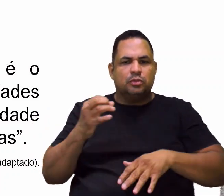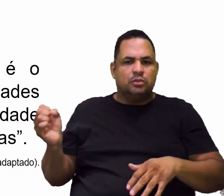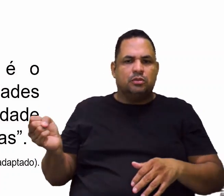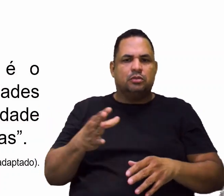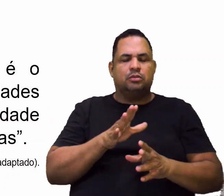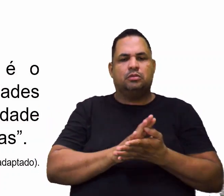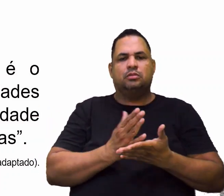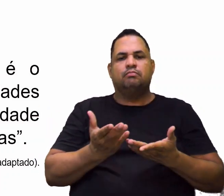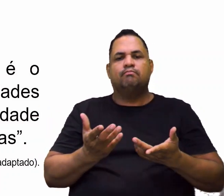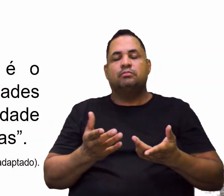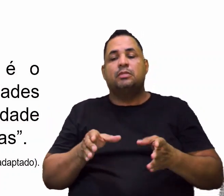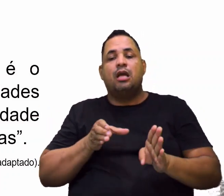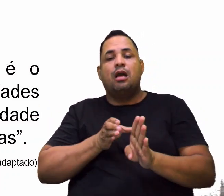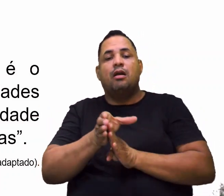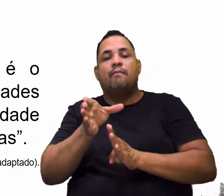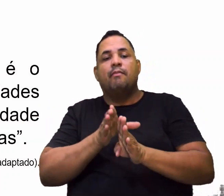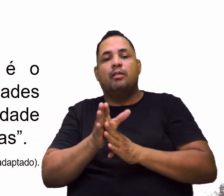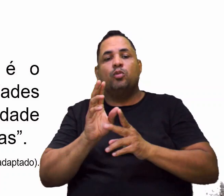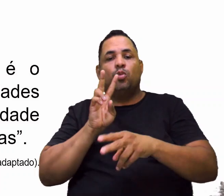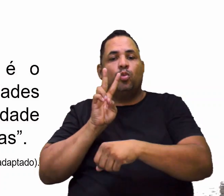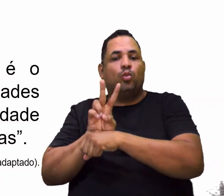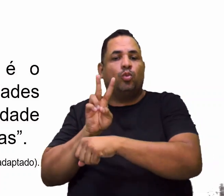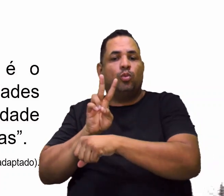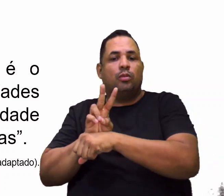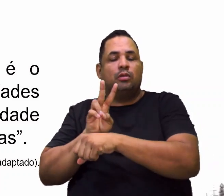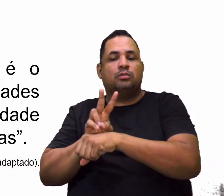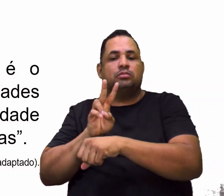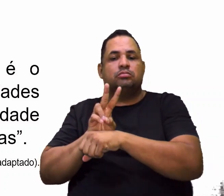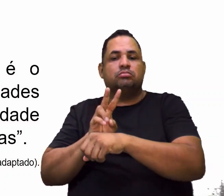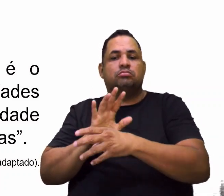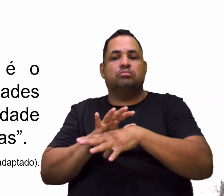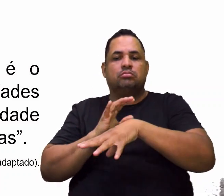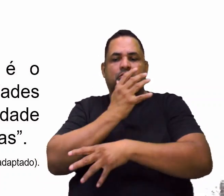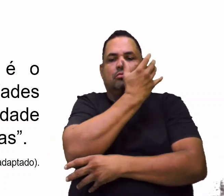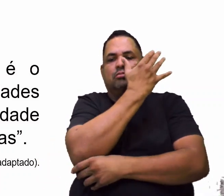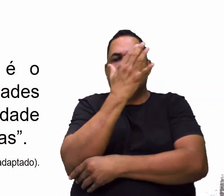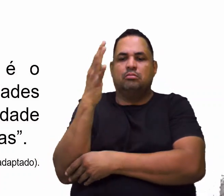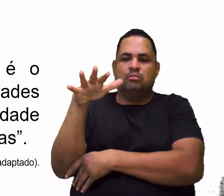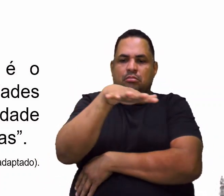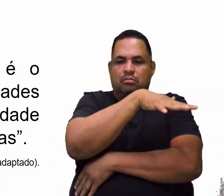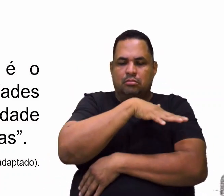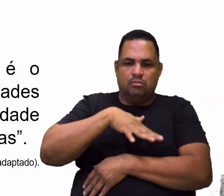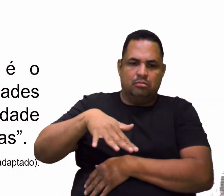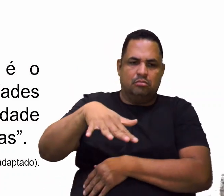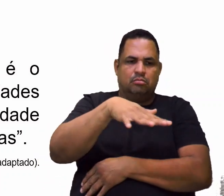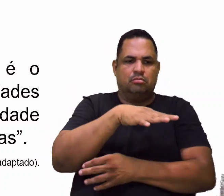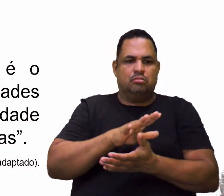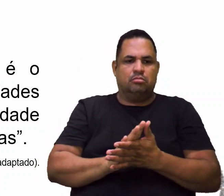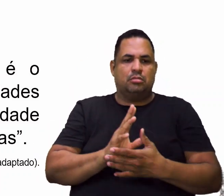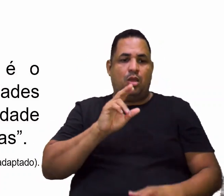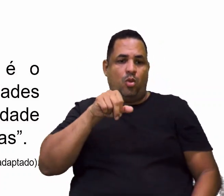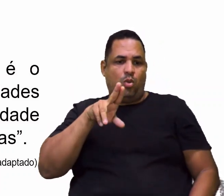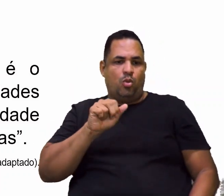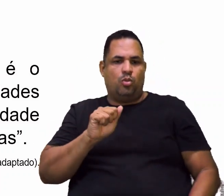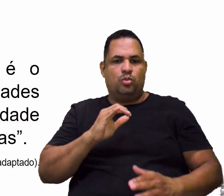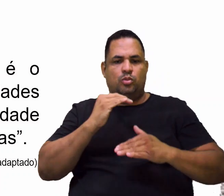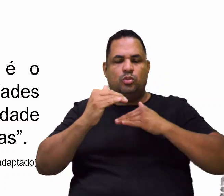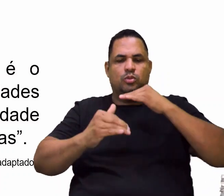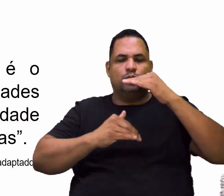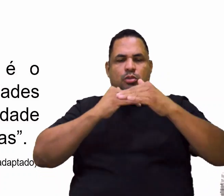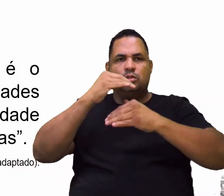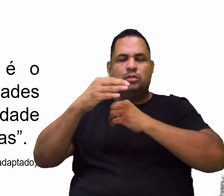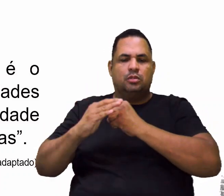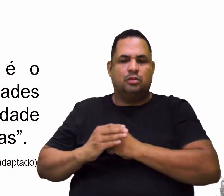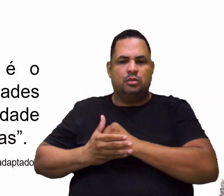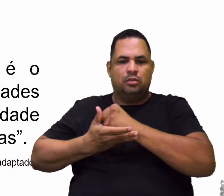contemporânea e a orientação para os cuidados com a preservação do meio ambiente. No caso para a ONU,